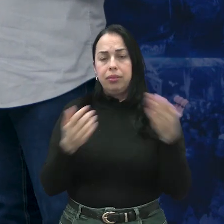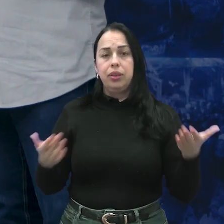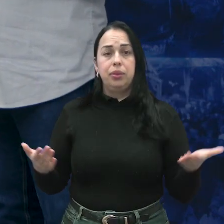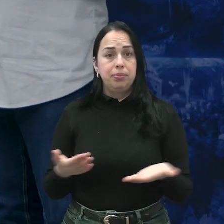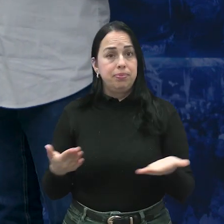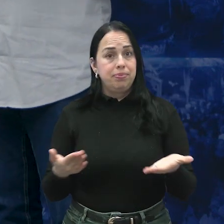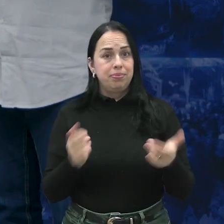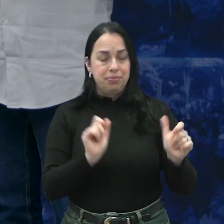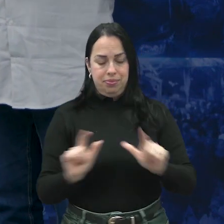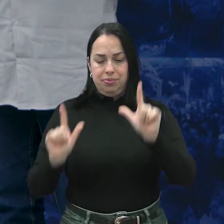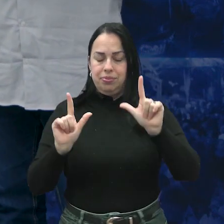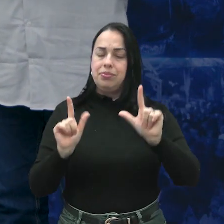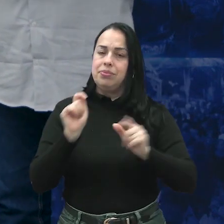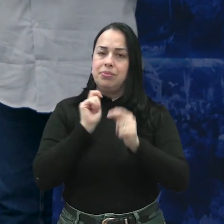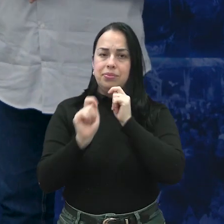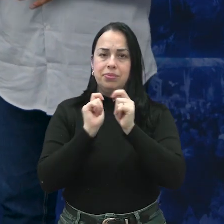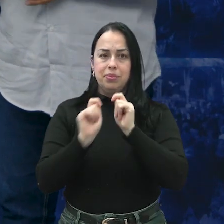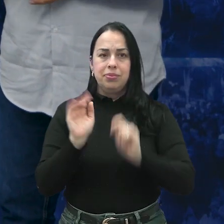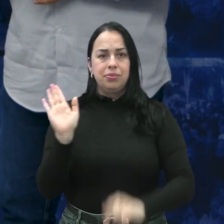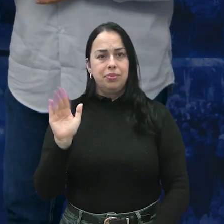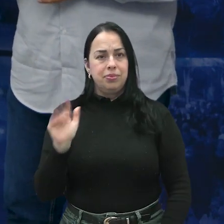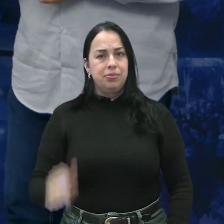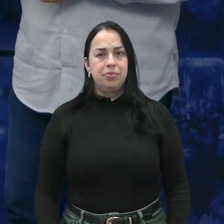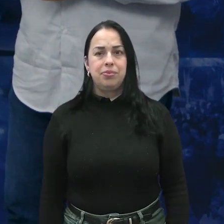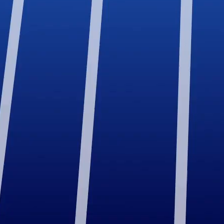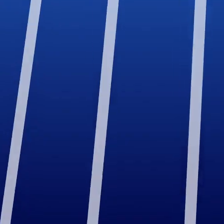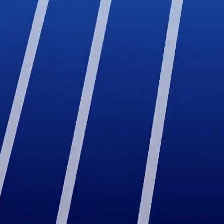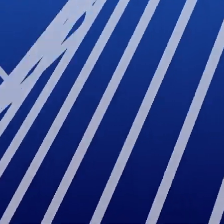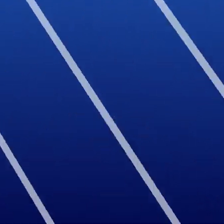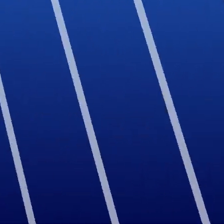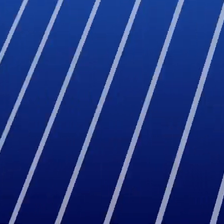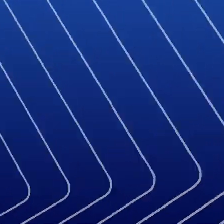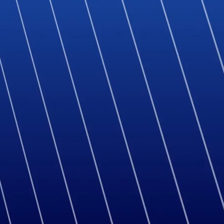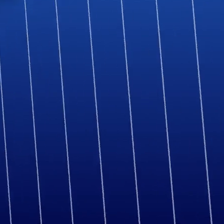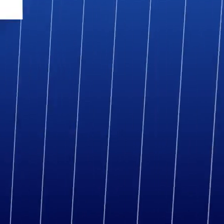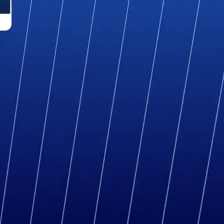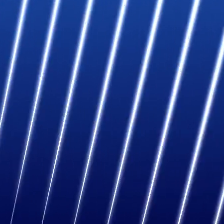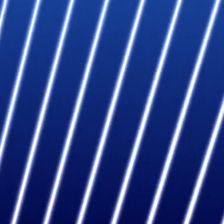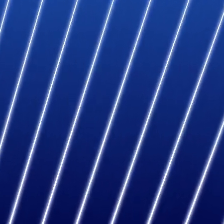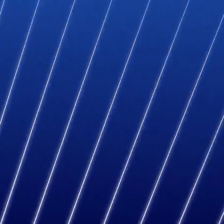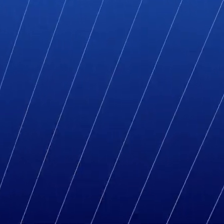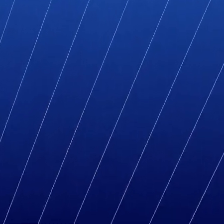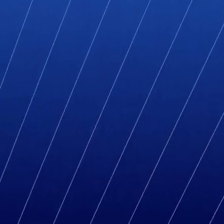a gente fica aqui com mais um Boletim Entrevista. Até mais!